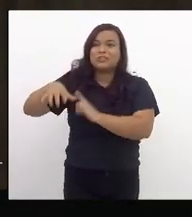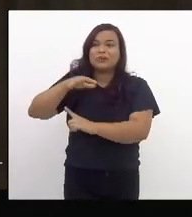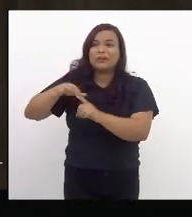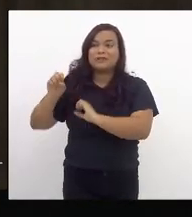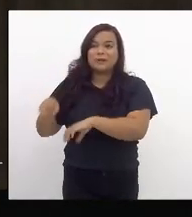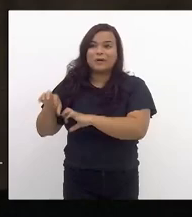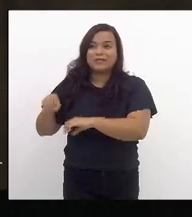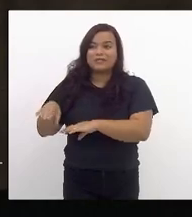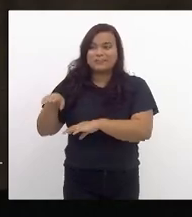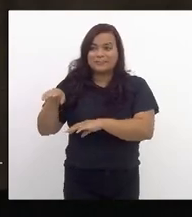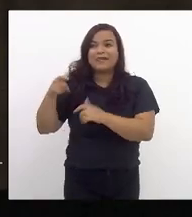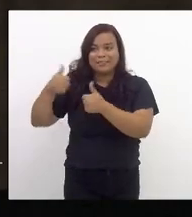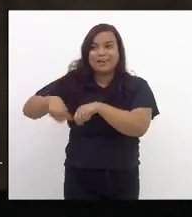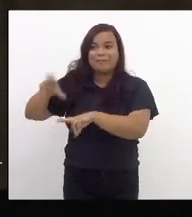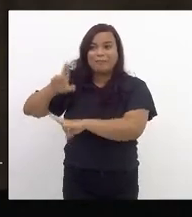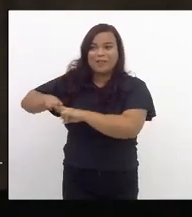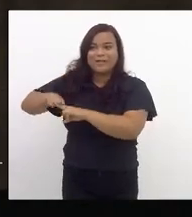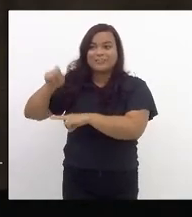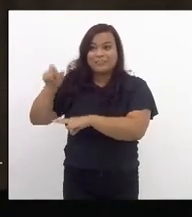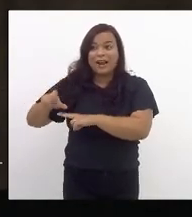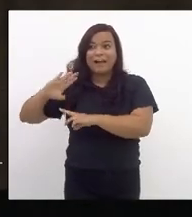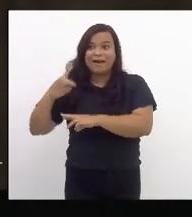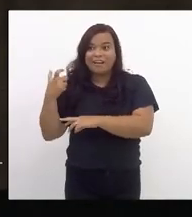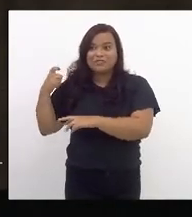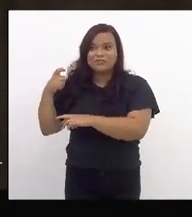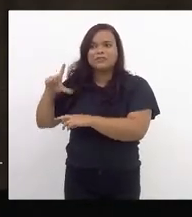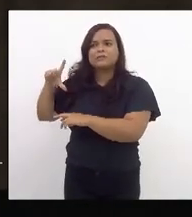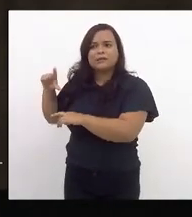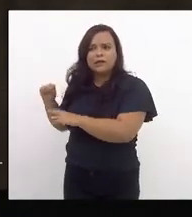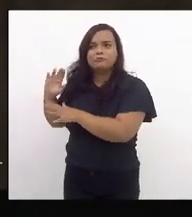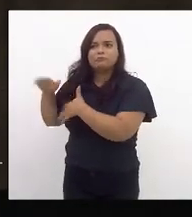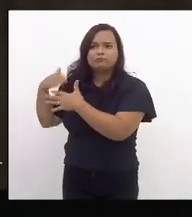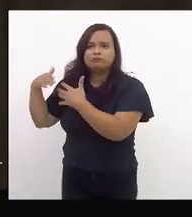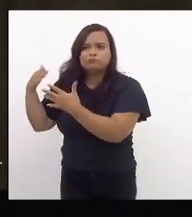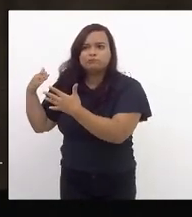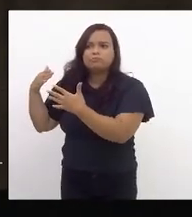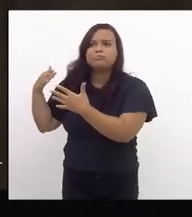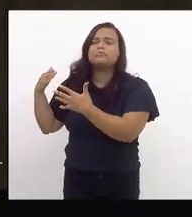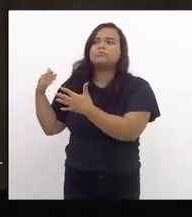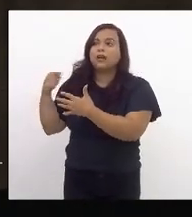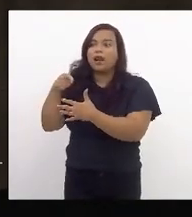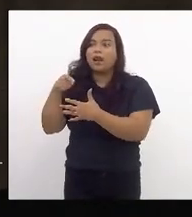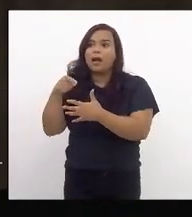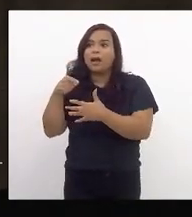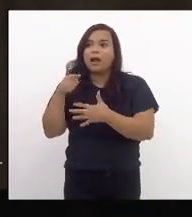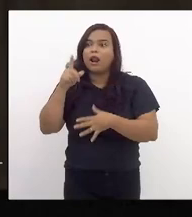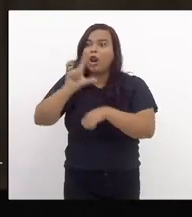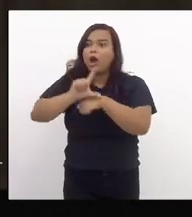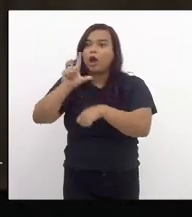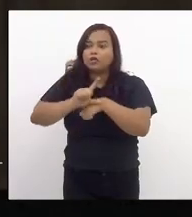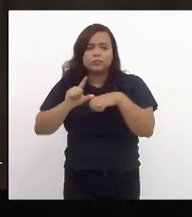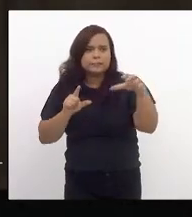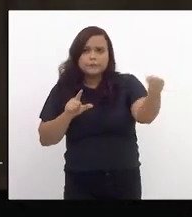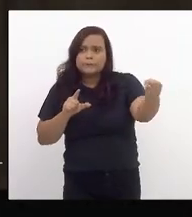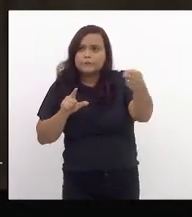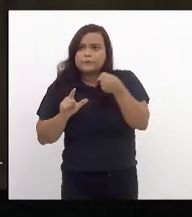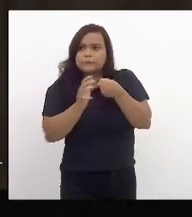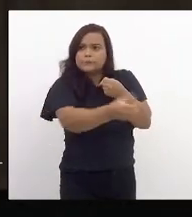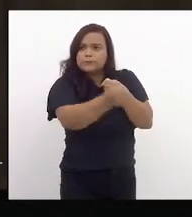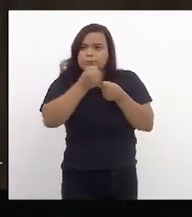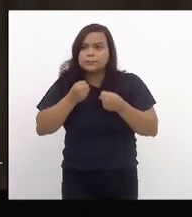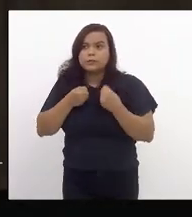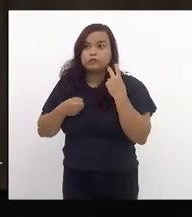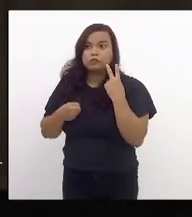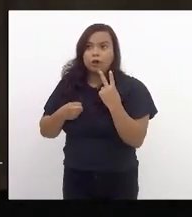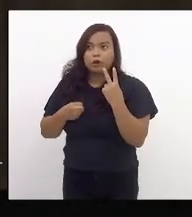Dois agentes do Degase foram rendidos dentro da loja, levados para fora, e